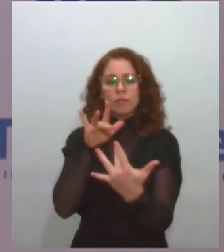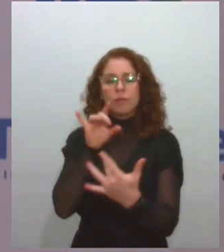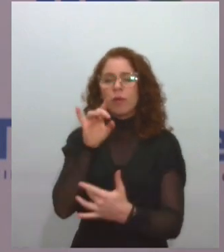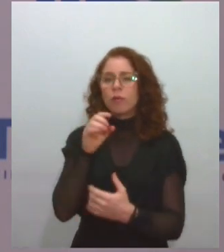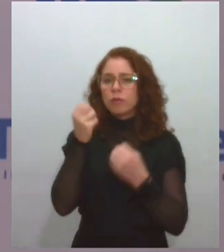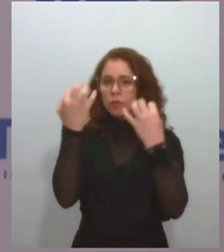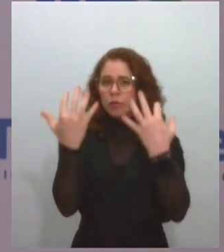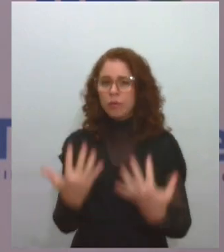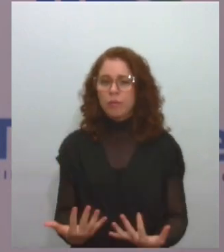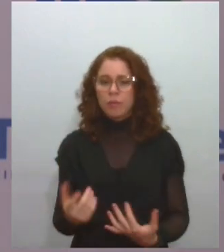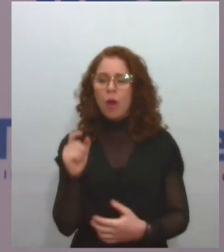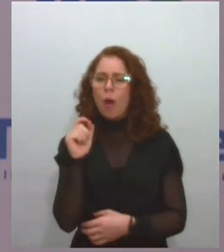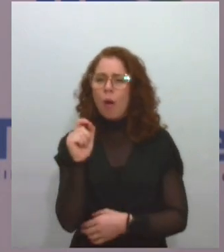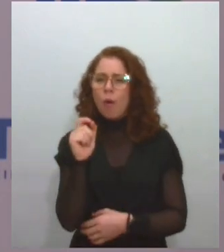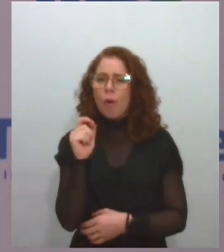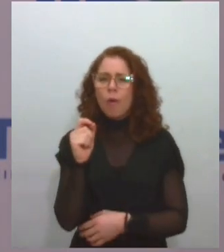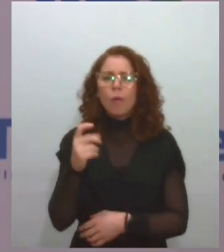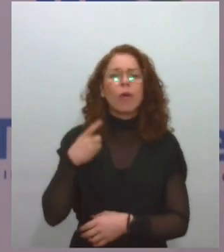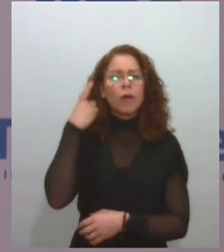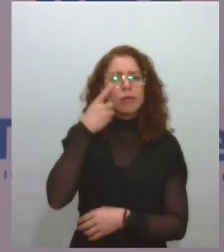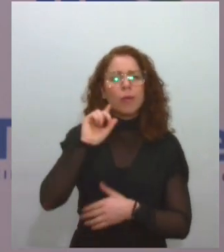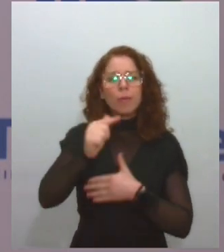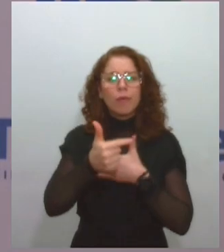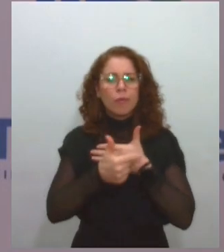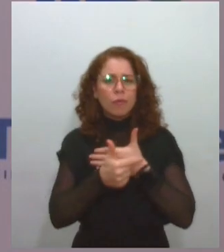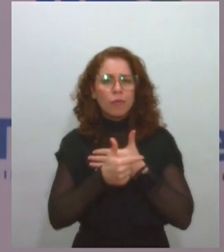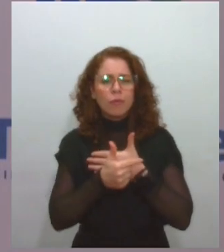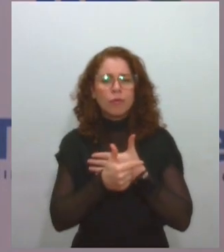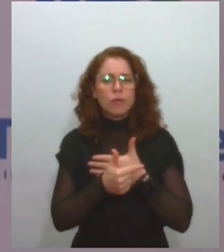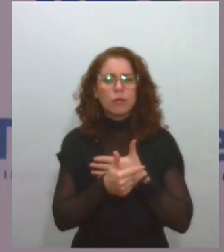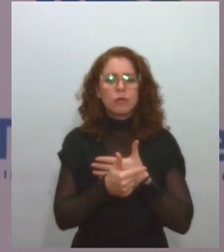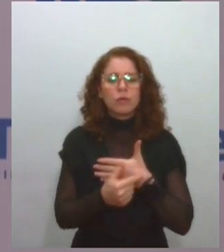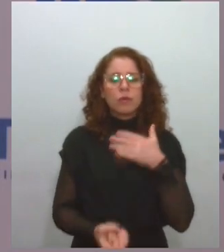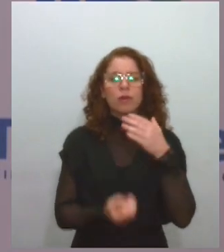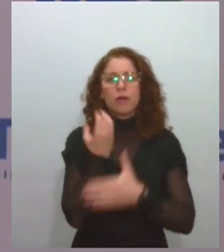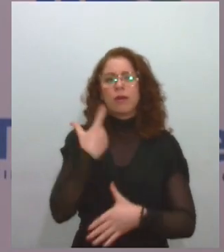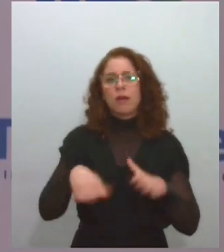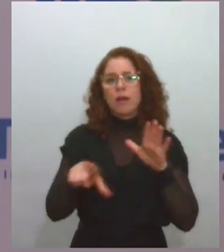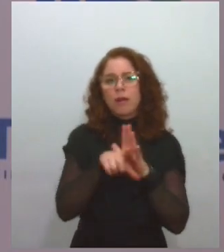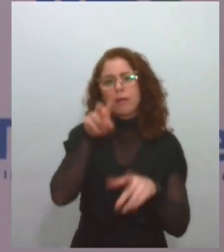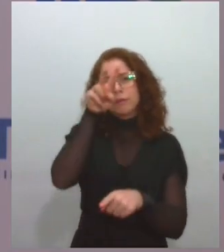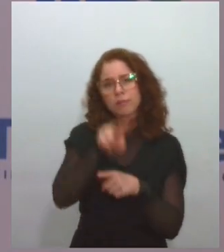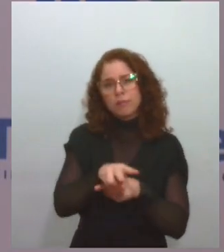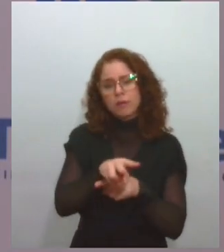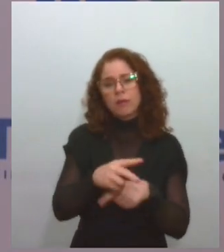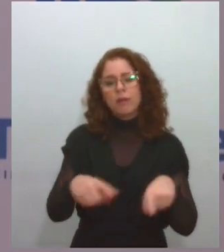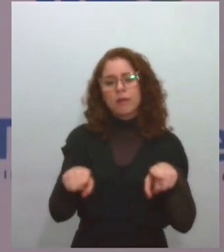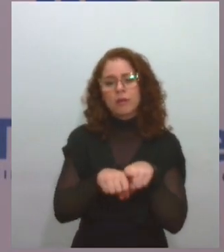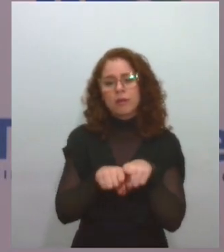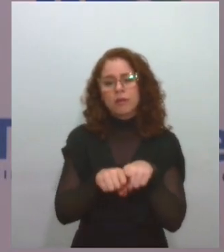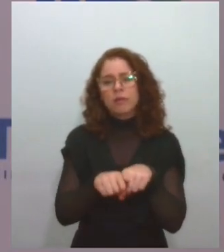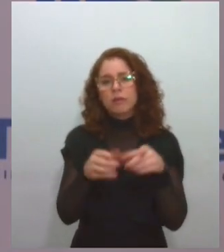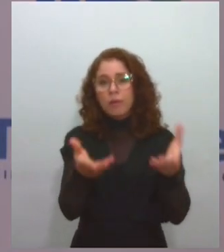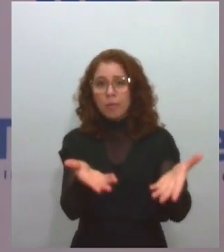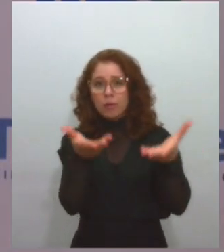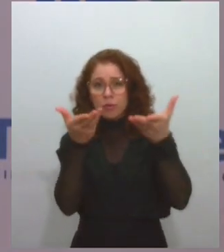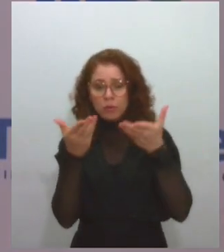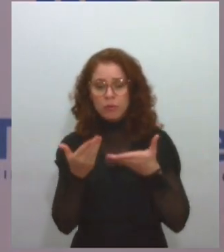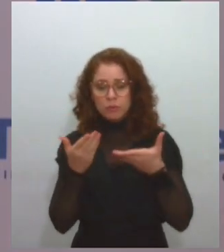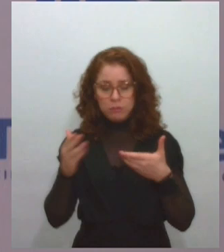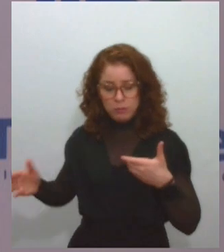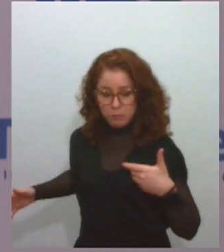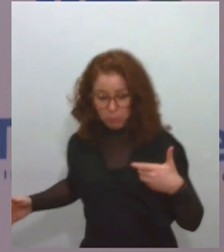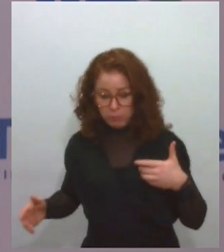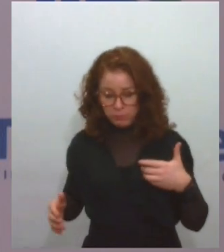deputados fazem, essa função de legislar, de fiscalizar e de trazer os próprios interesses da comunidade para cá,